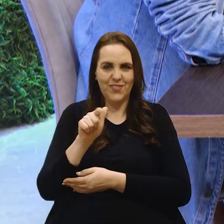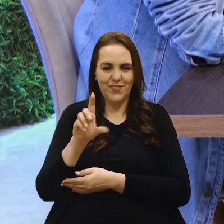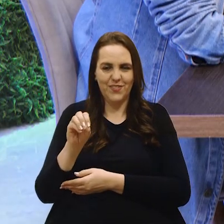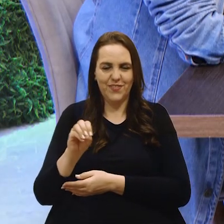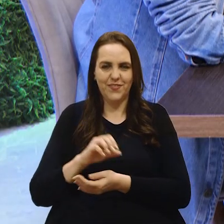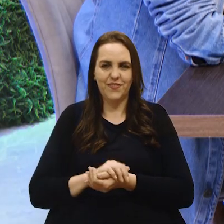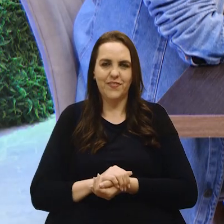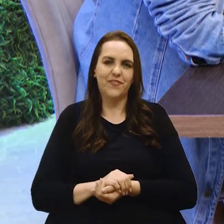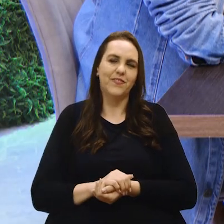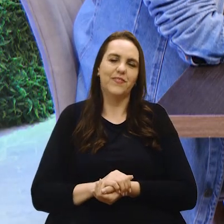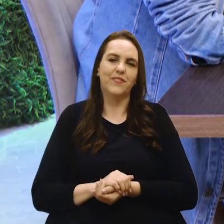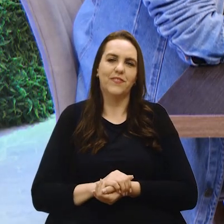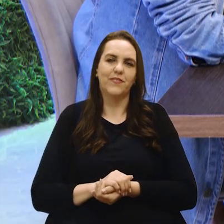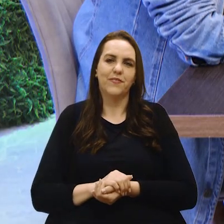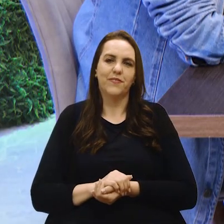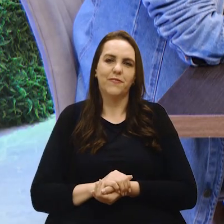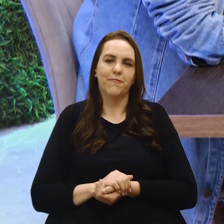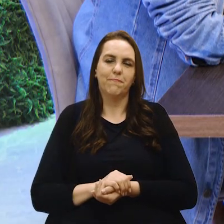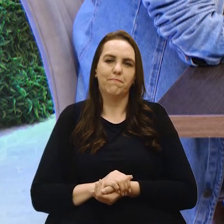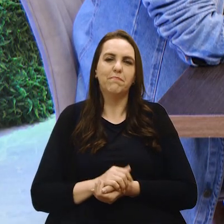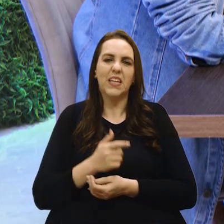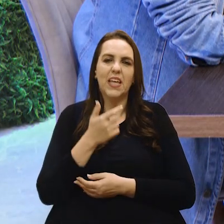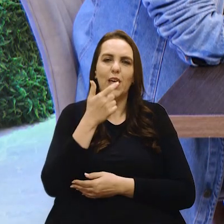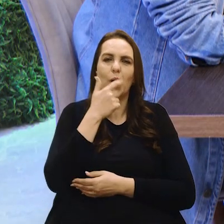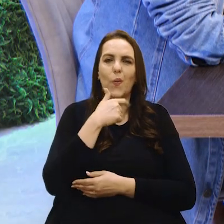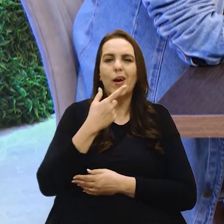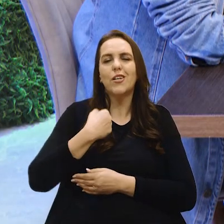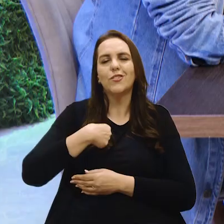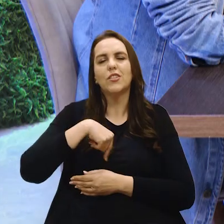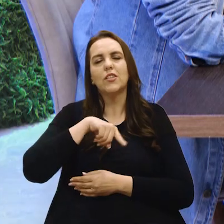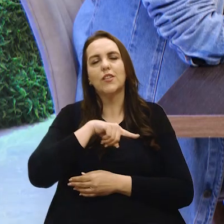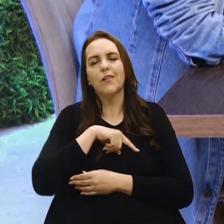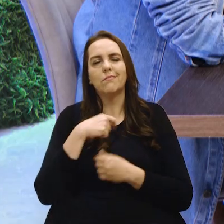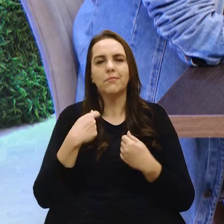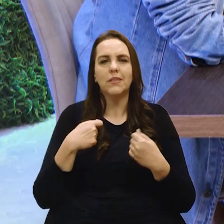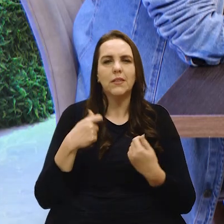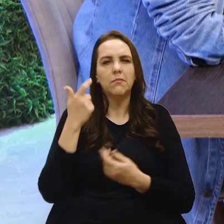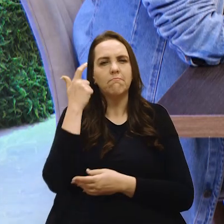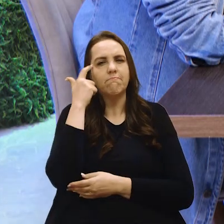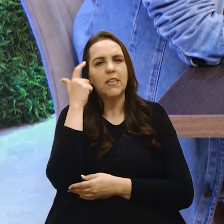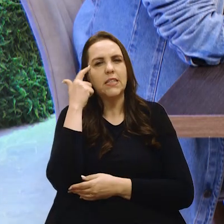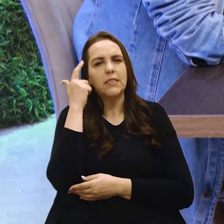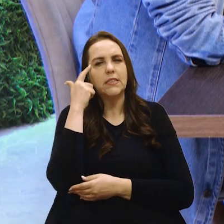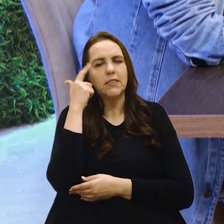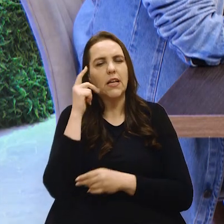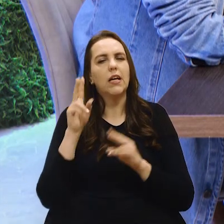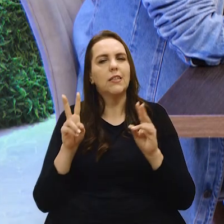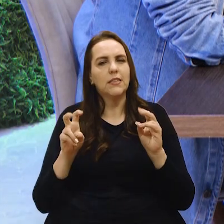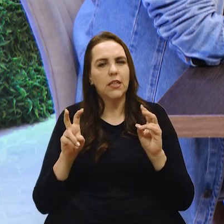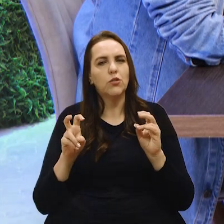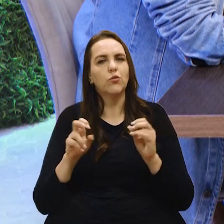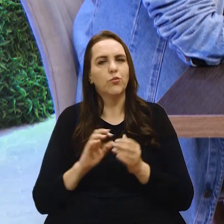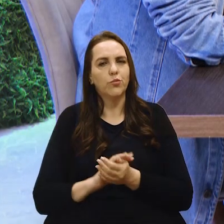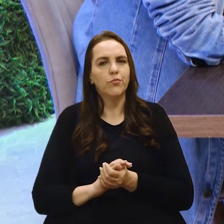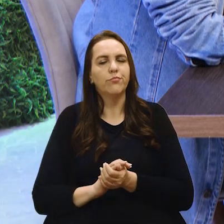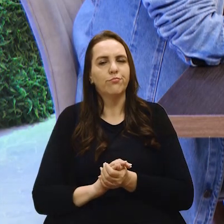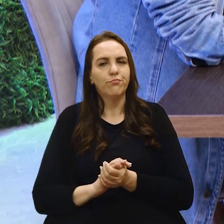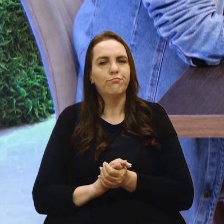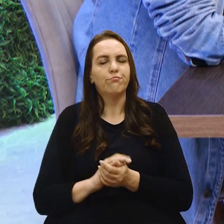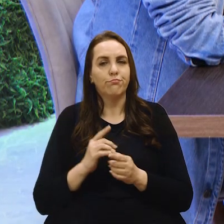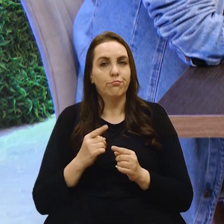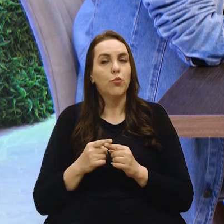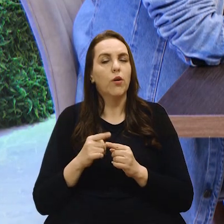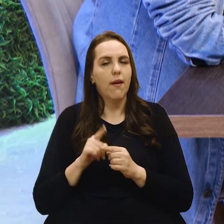Enaldo. Eu acho que a gente precisa, mano, pensar direito sobre esse assunto, porque é